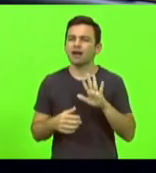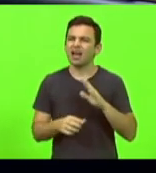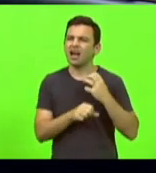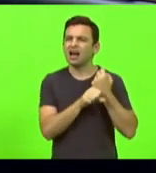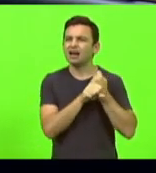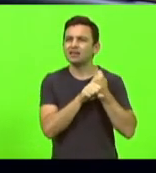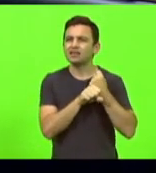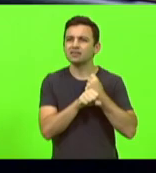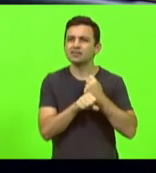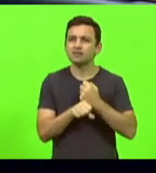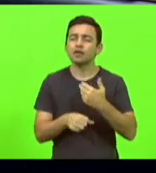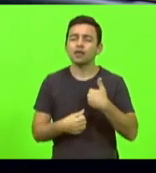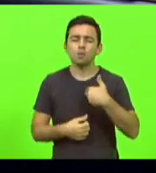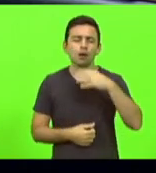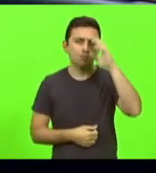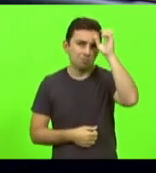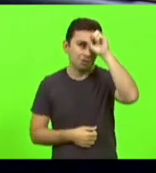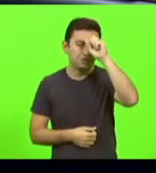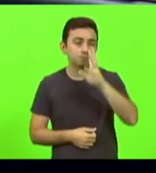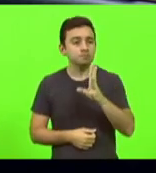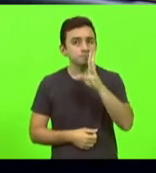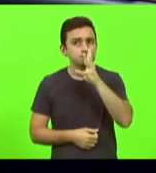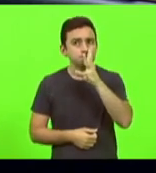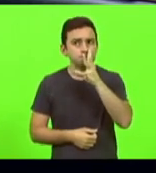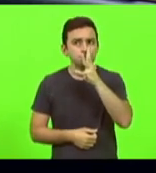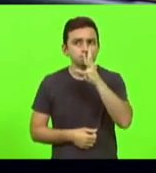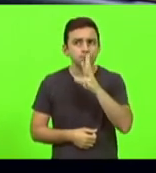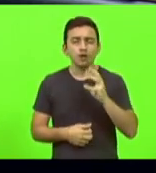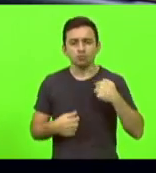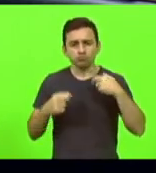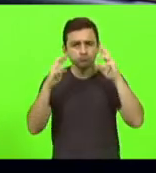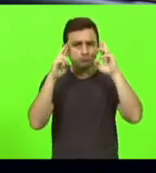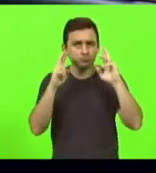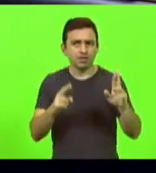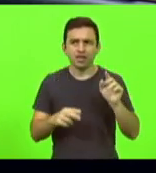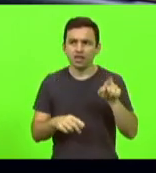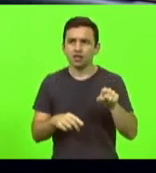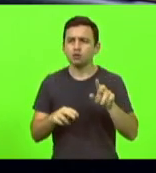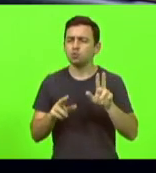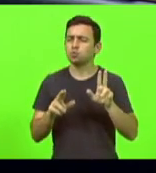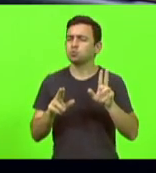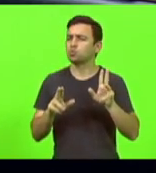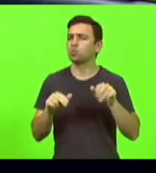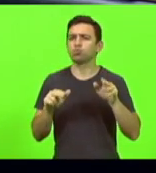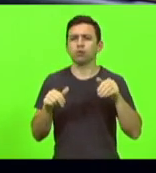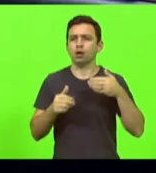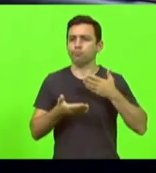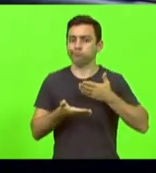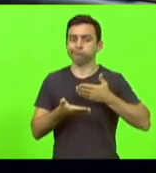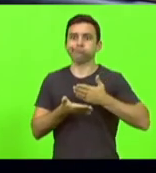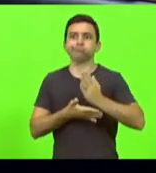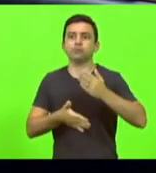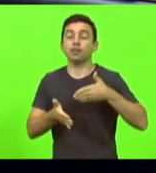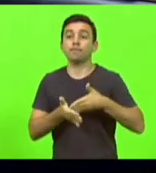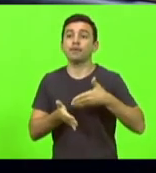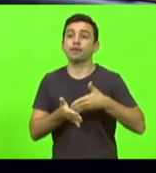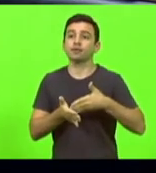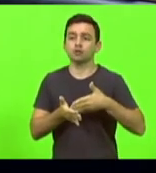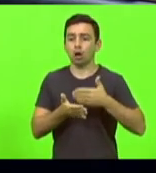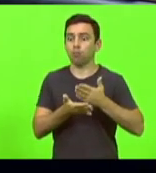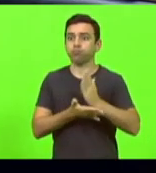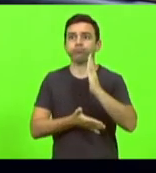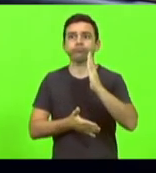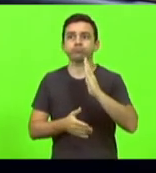anos aprendi a admirar e respeitar o deputado Sopelsa, que jamais ultrapassou o limite